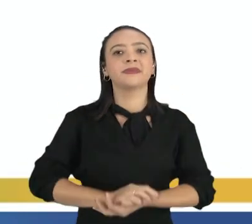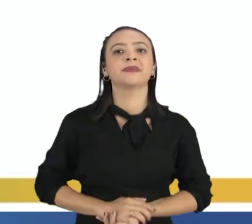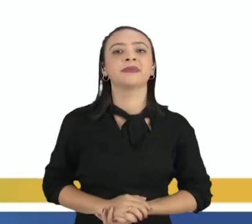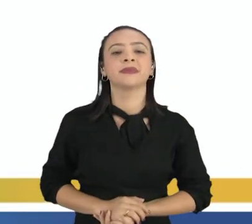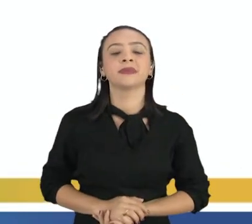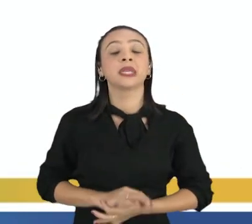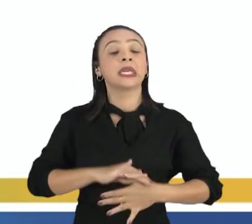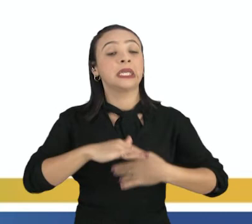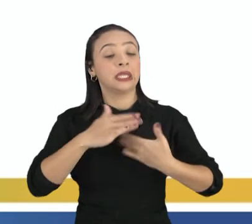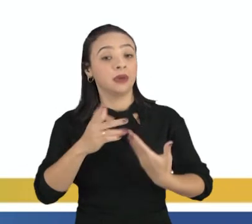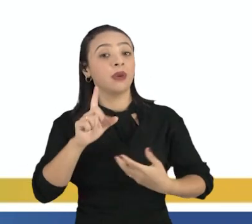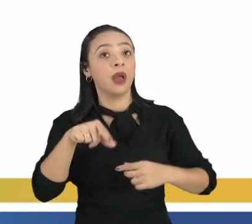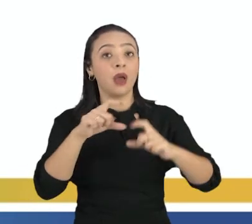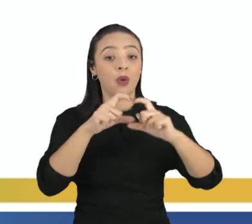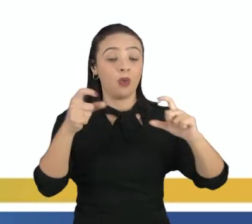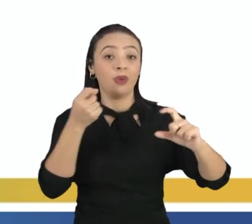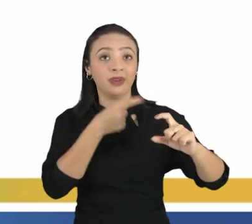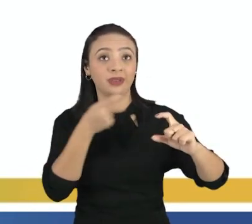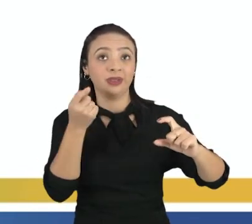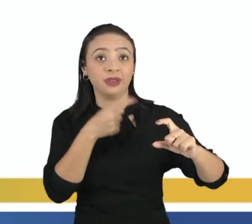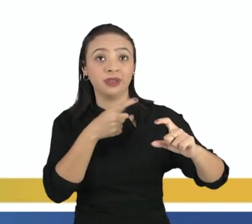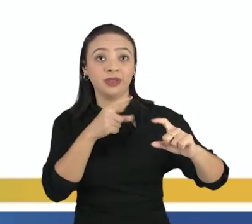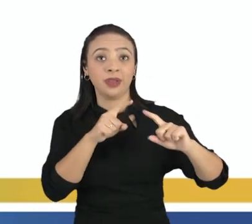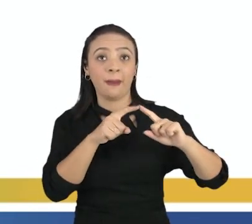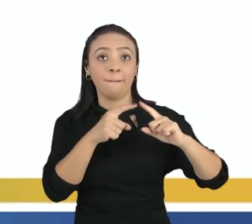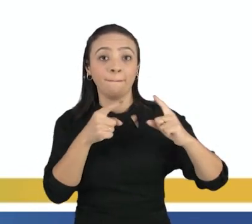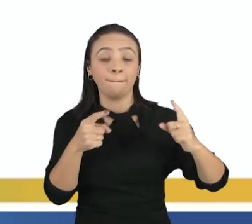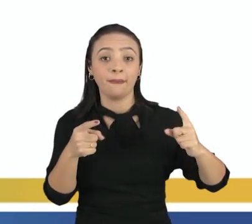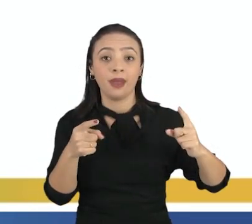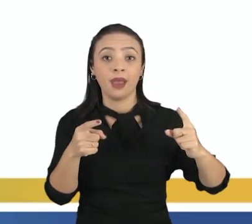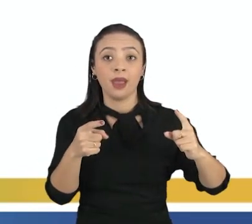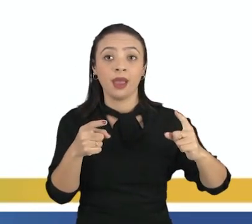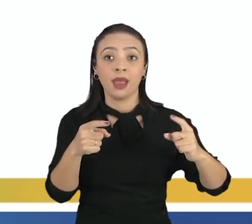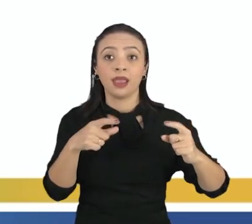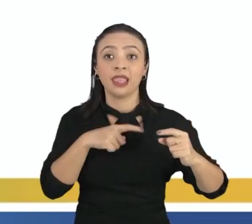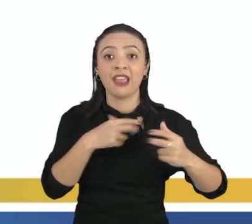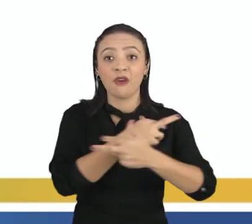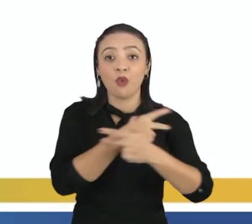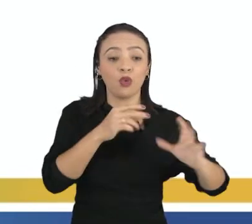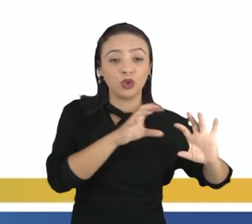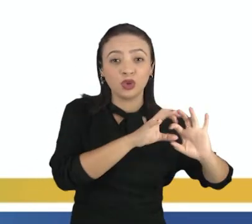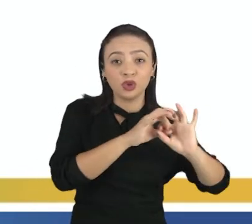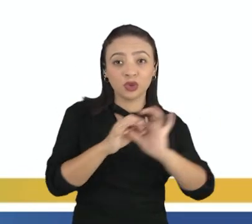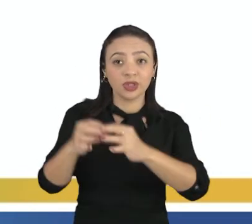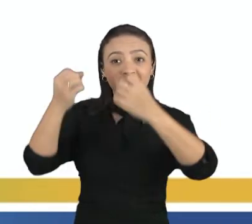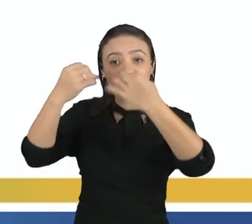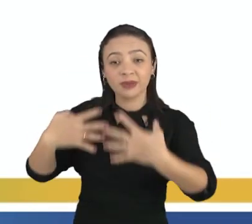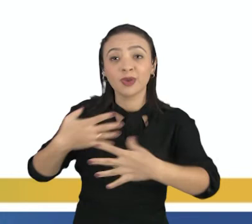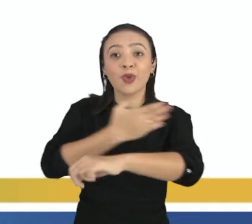uma charge que ela é mais abrangente, que trata ali do comportamento